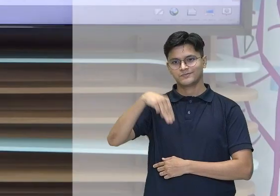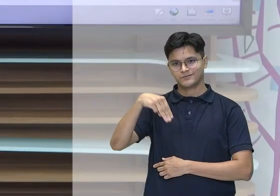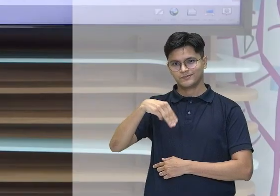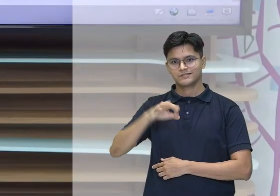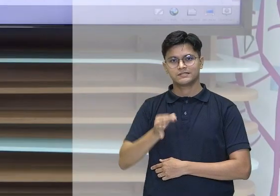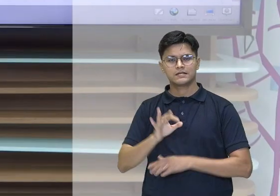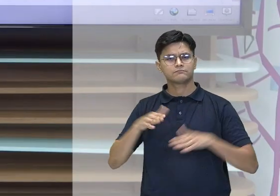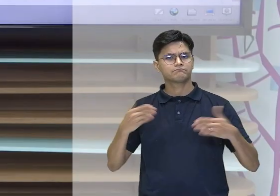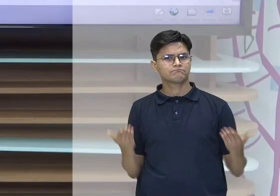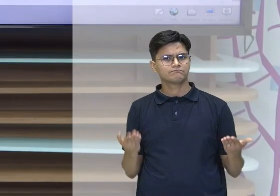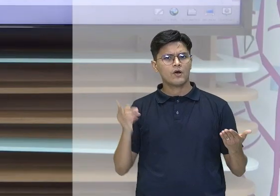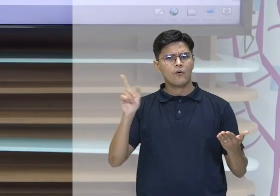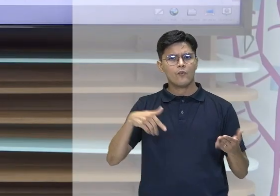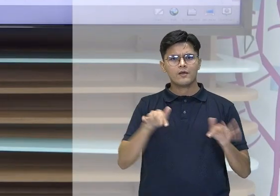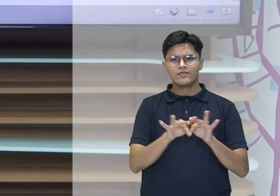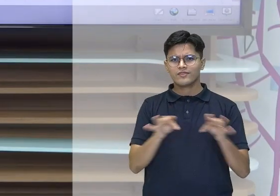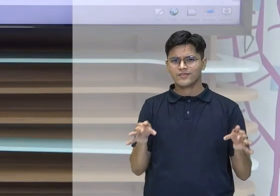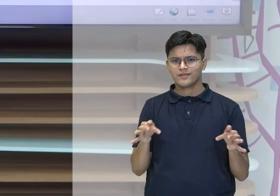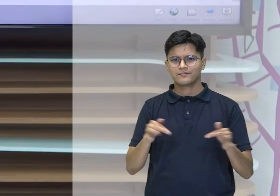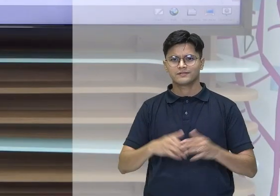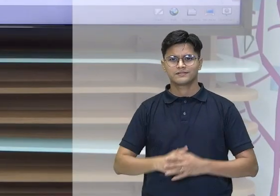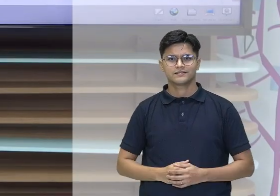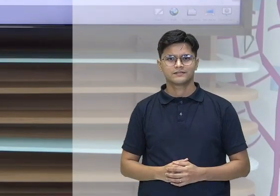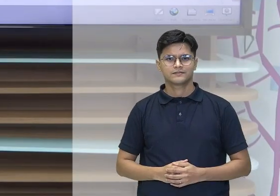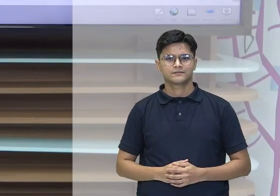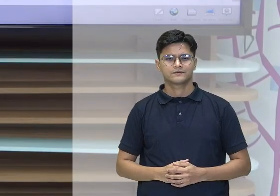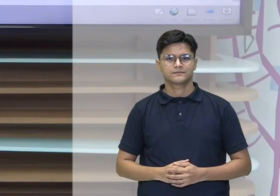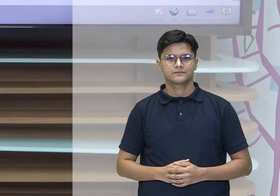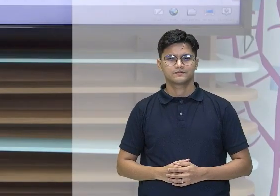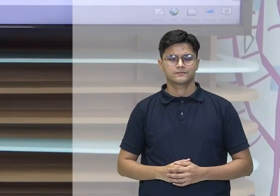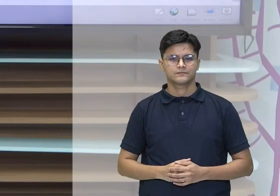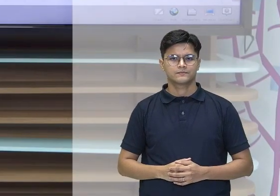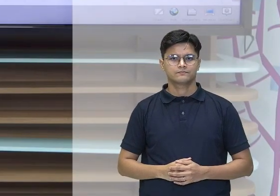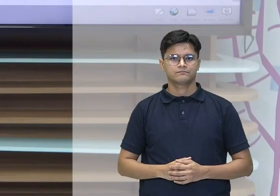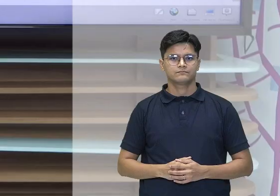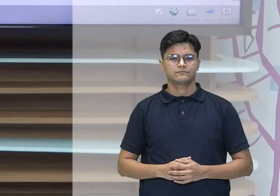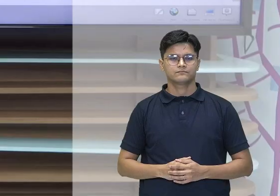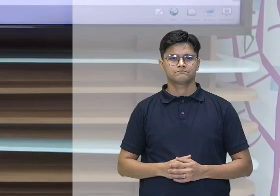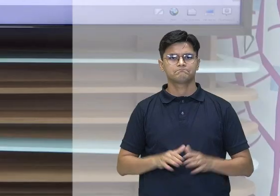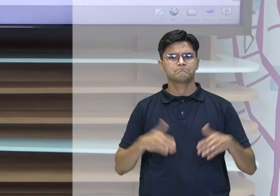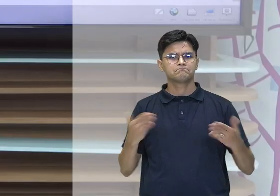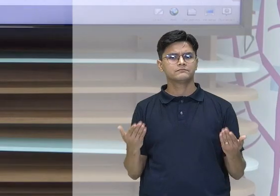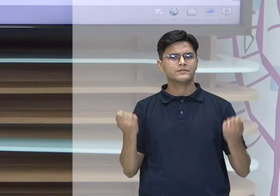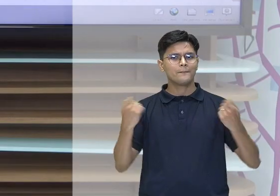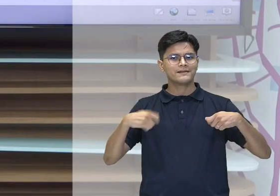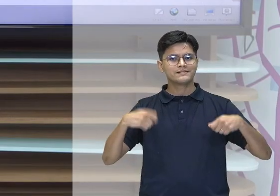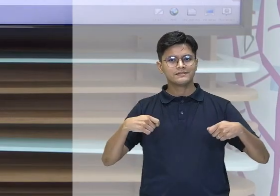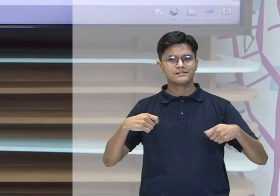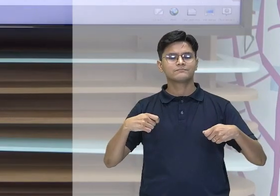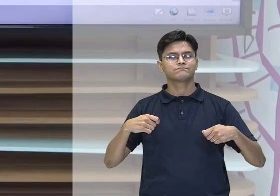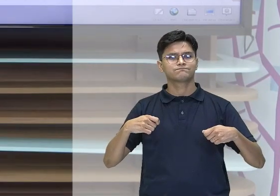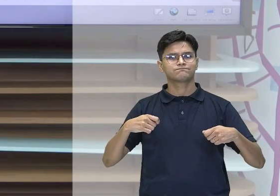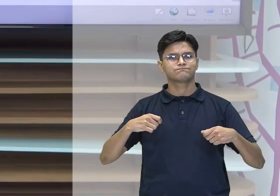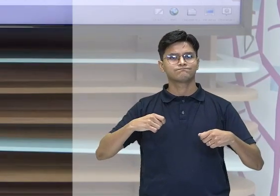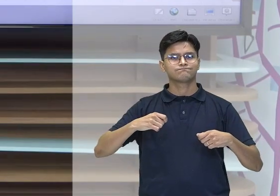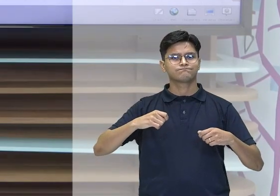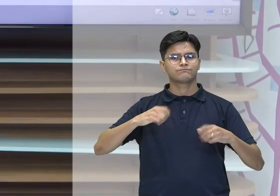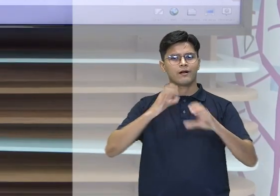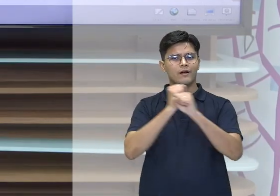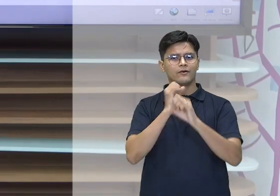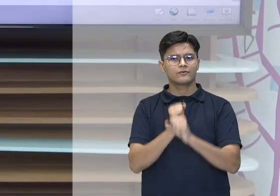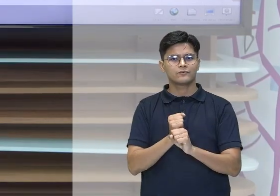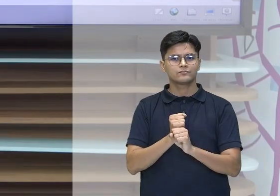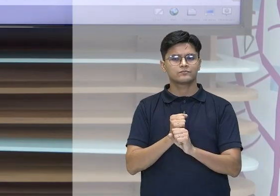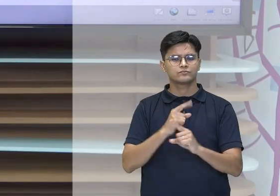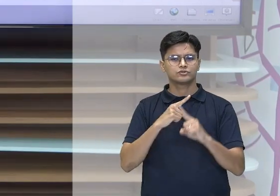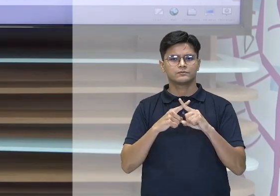simples, né? De como é que a gente vai pensar aí, como é que a gente resolve. Basta a gente multiplicar 25 vezes